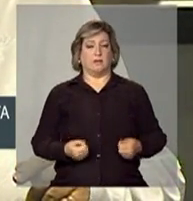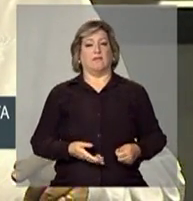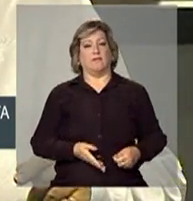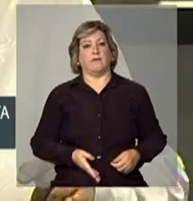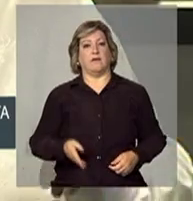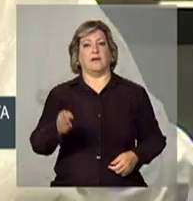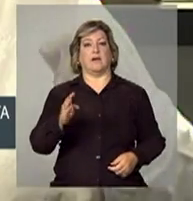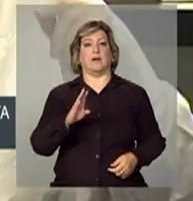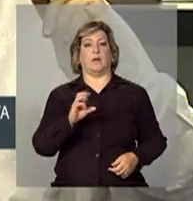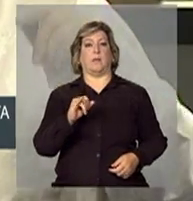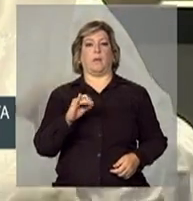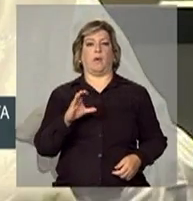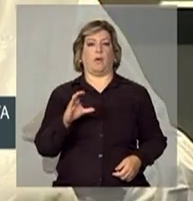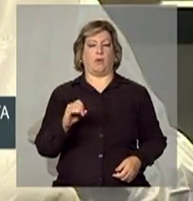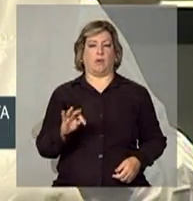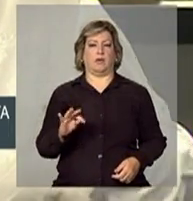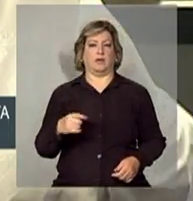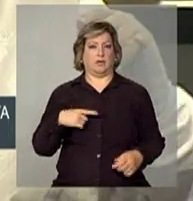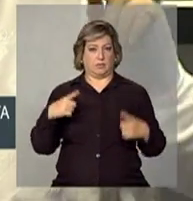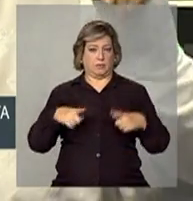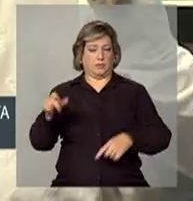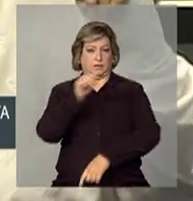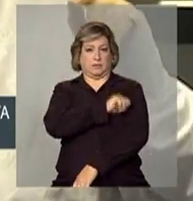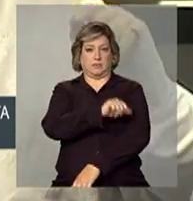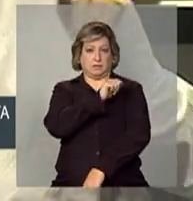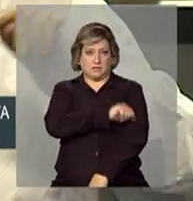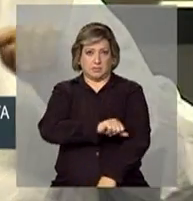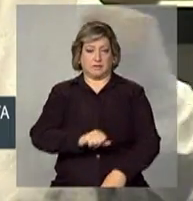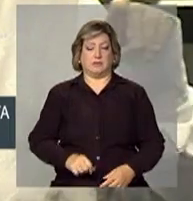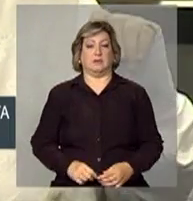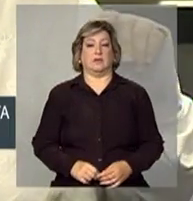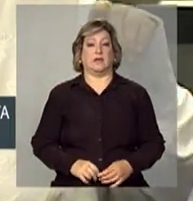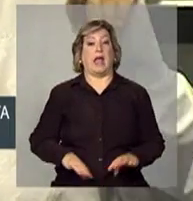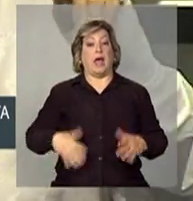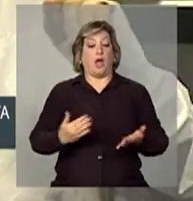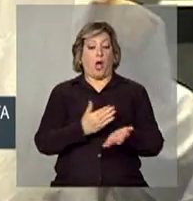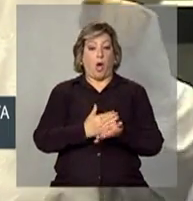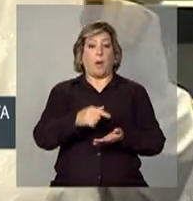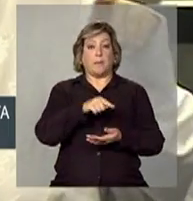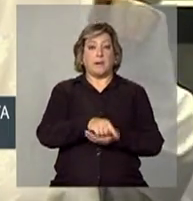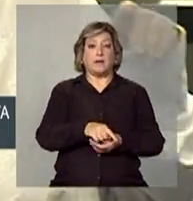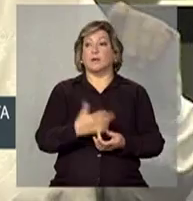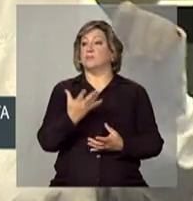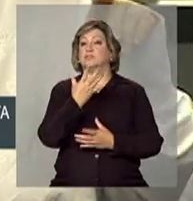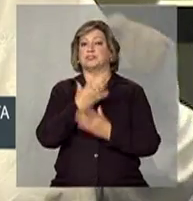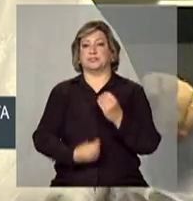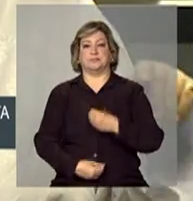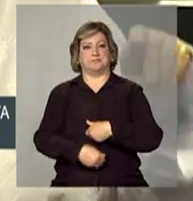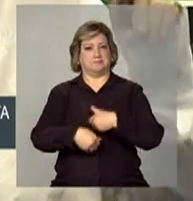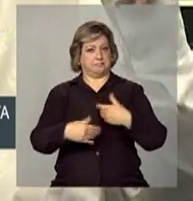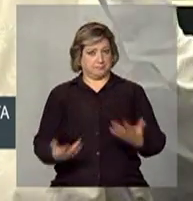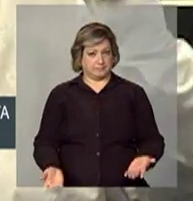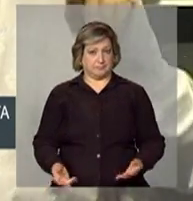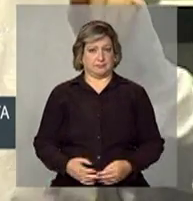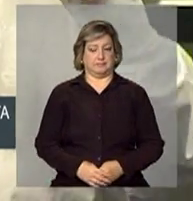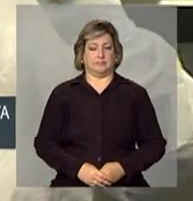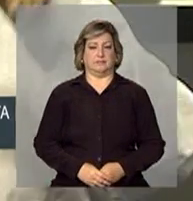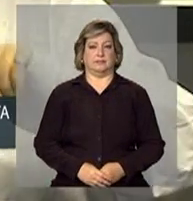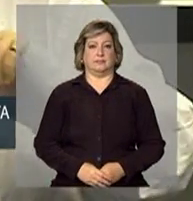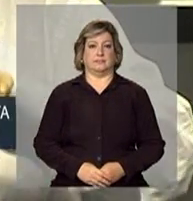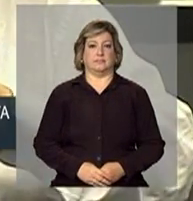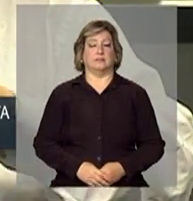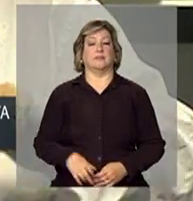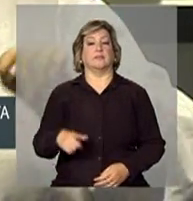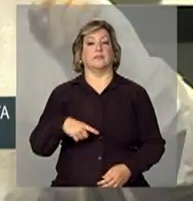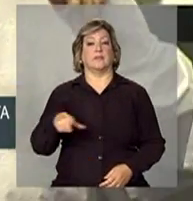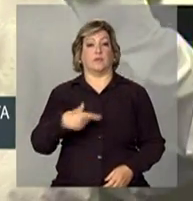ao DOI-CODE, no Rio de Janeiro. Isso, a partir daí, ele não se tem mais notícia dele. E o